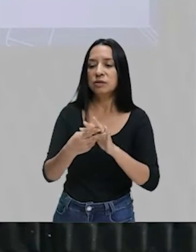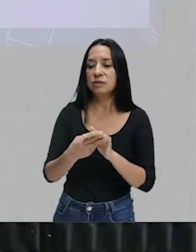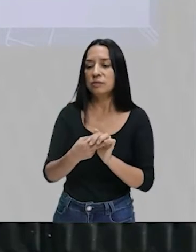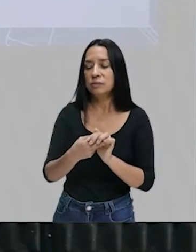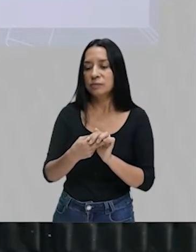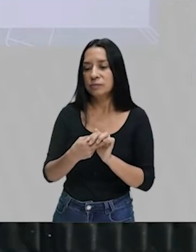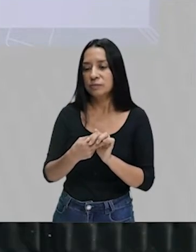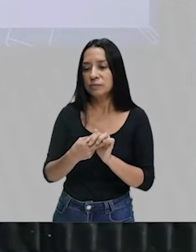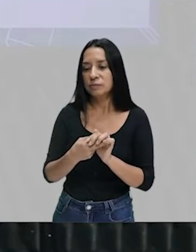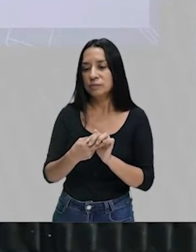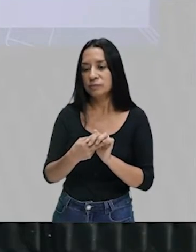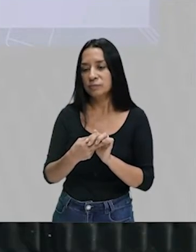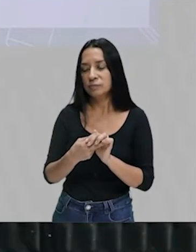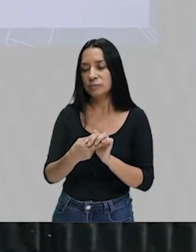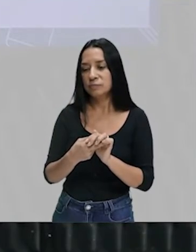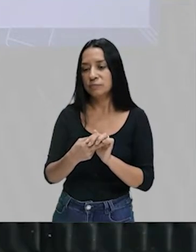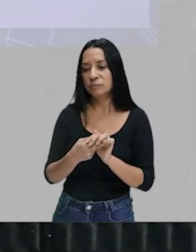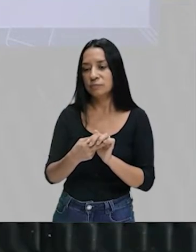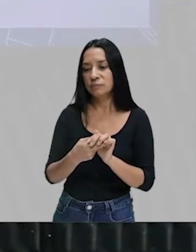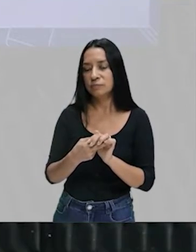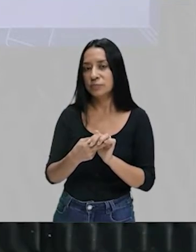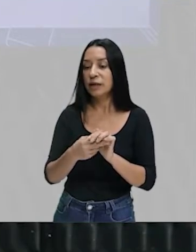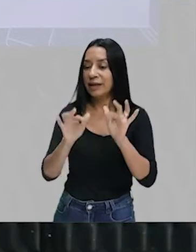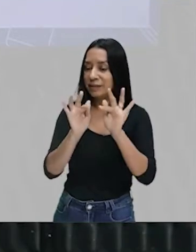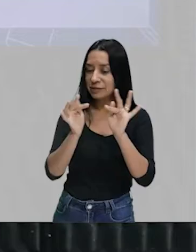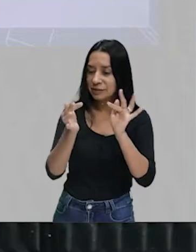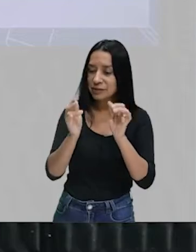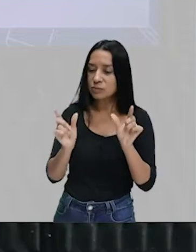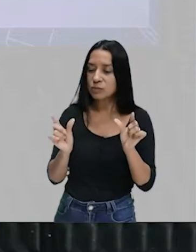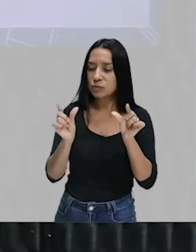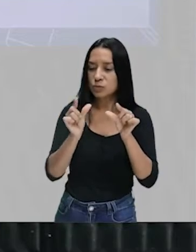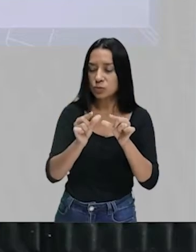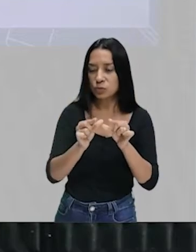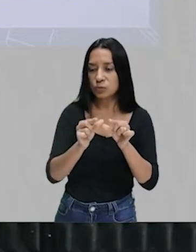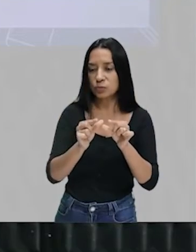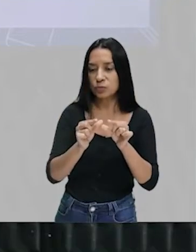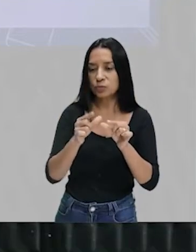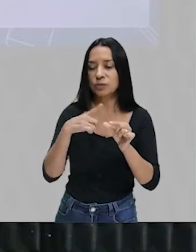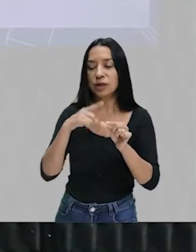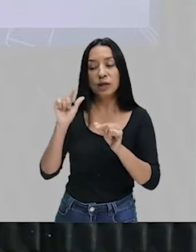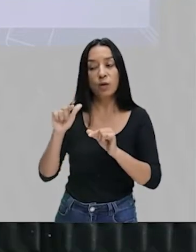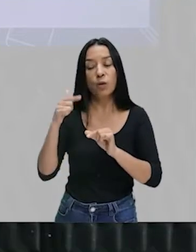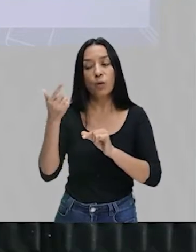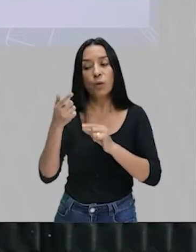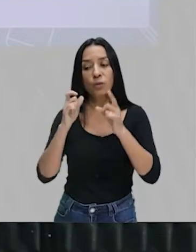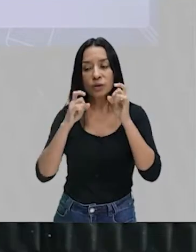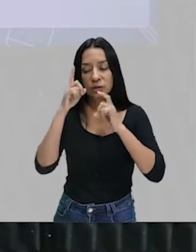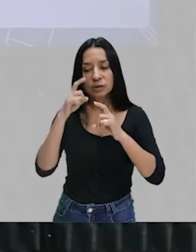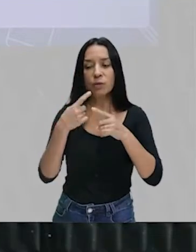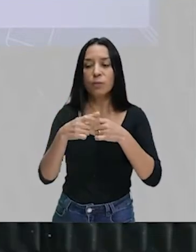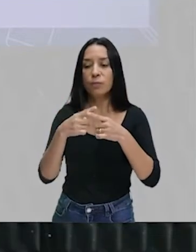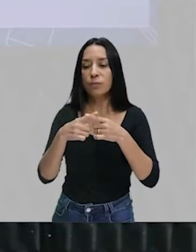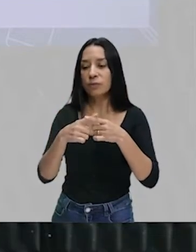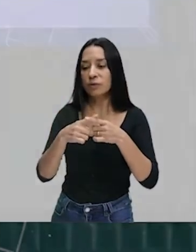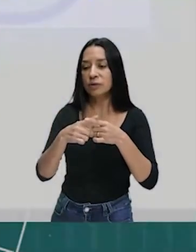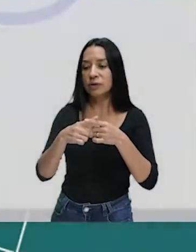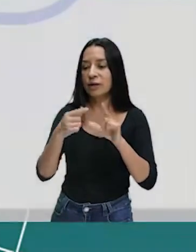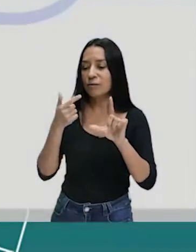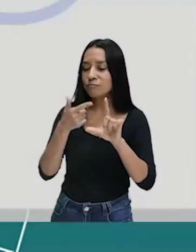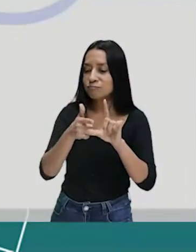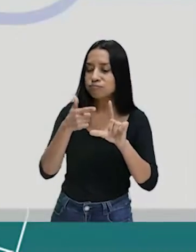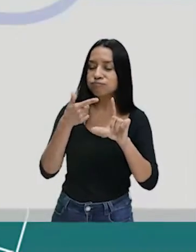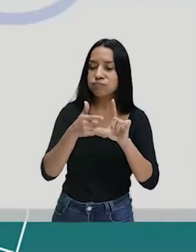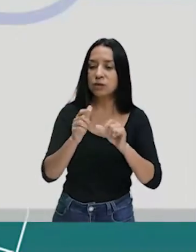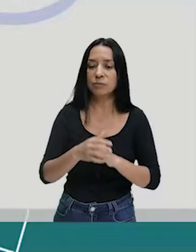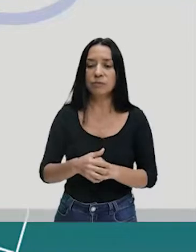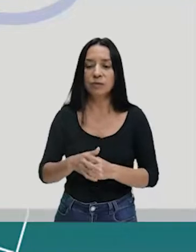mantenha simples e curto ali tem uma outra expressão porque é um meme tá bom continuando